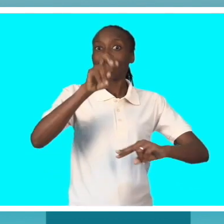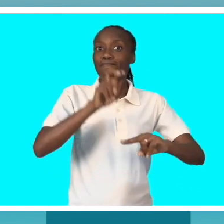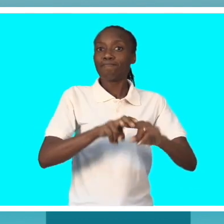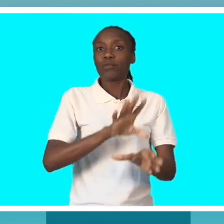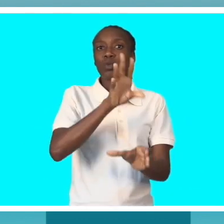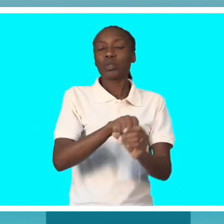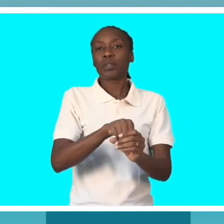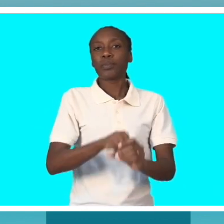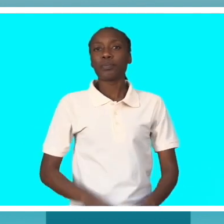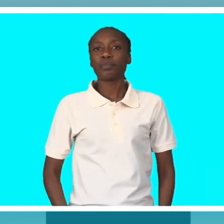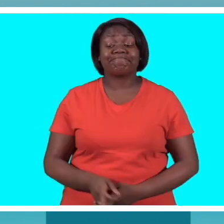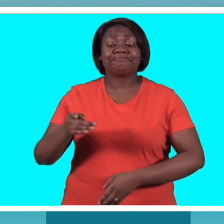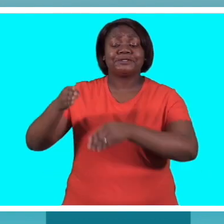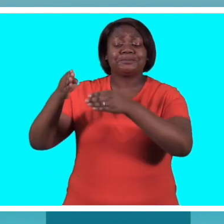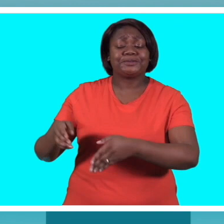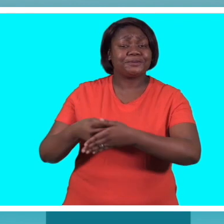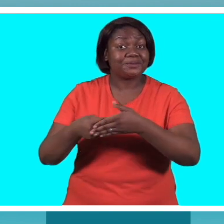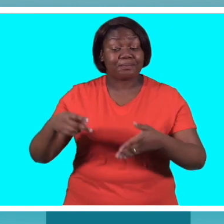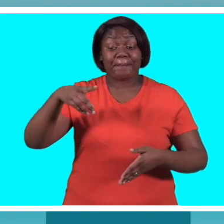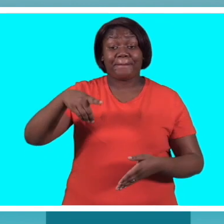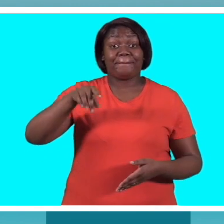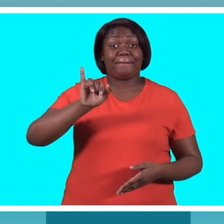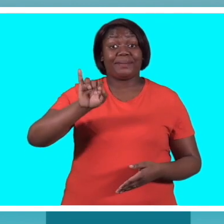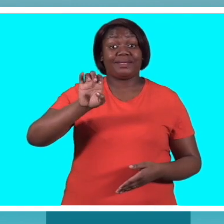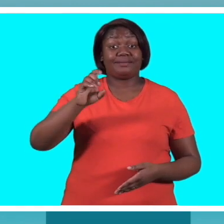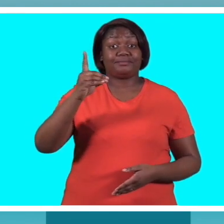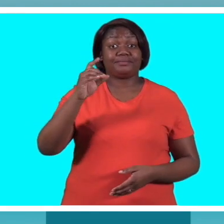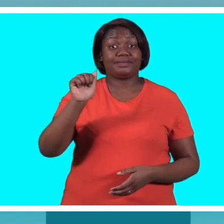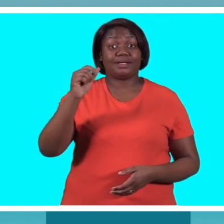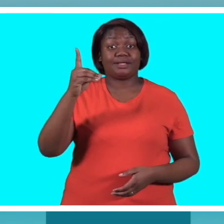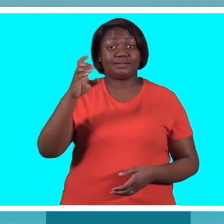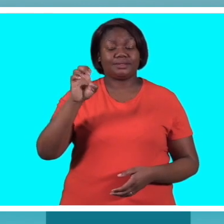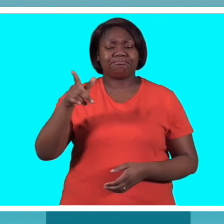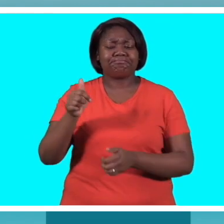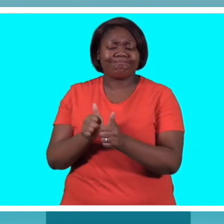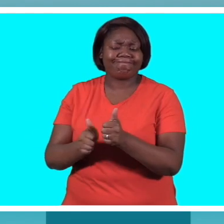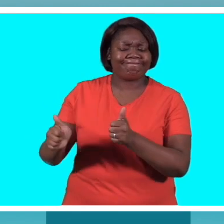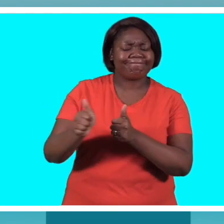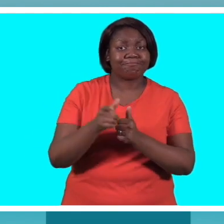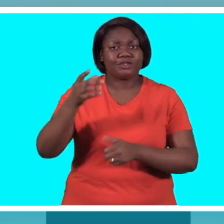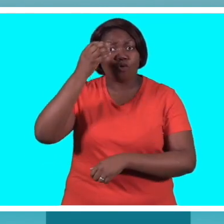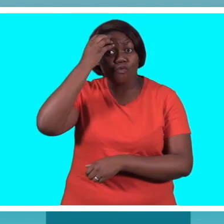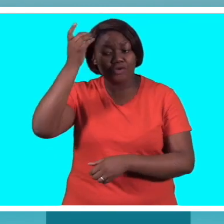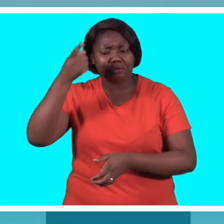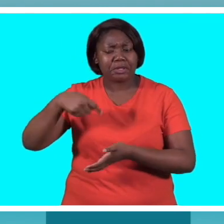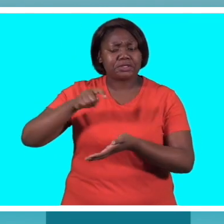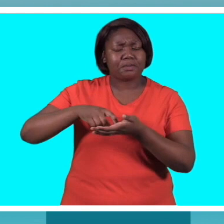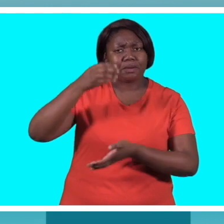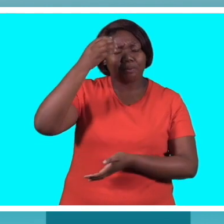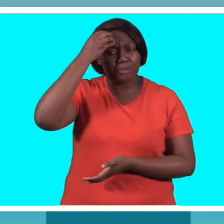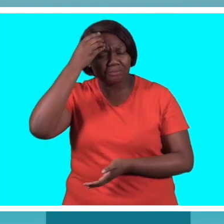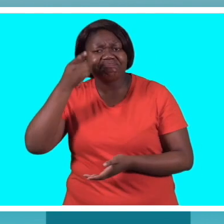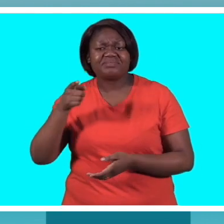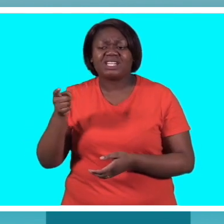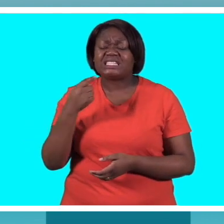a inclusão. Piedade Macamo, representante da governadora da cidade de Maputo, assegura